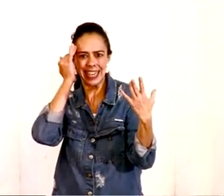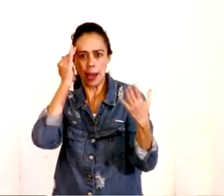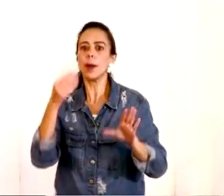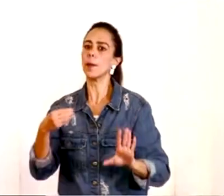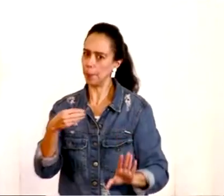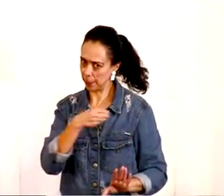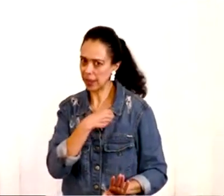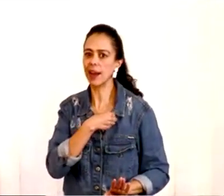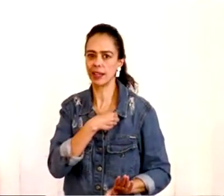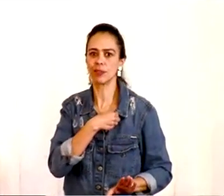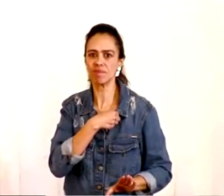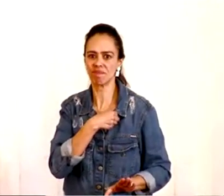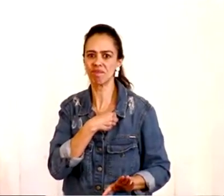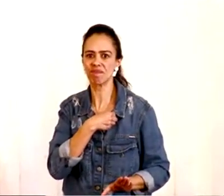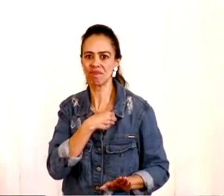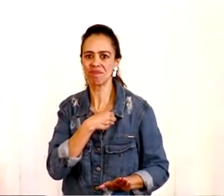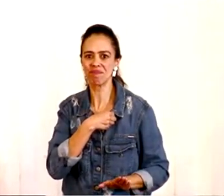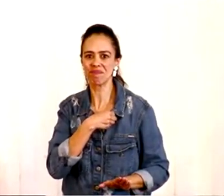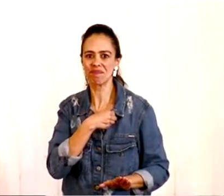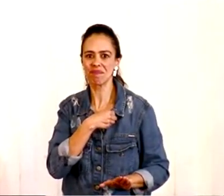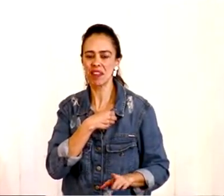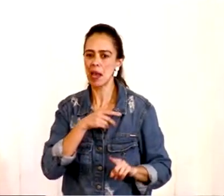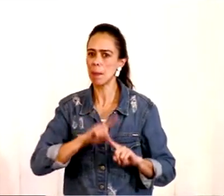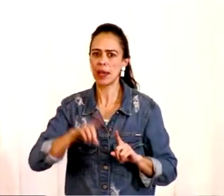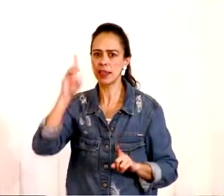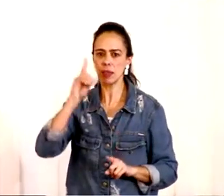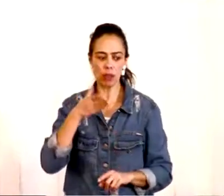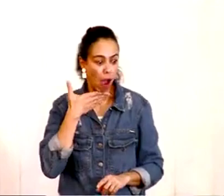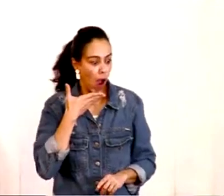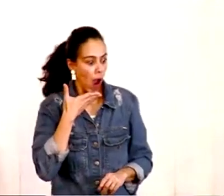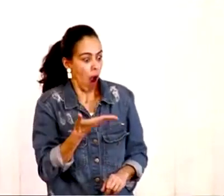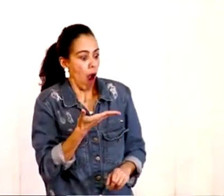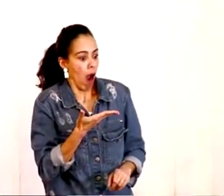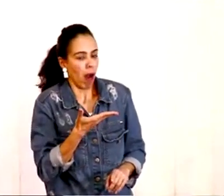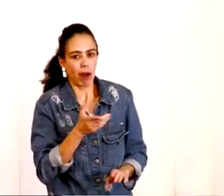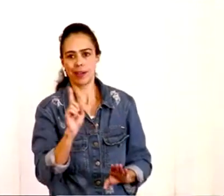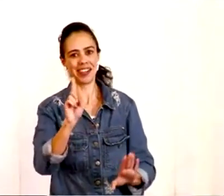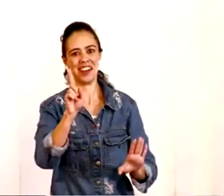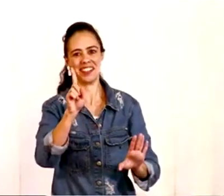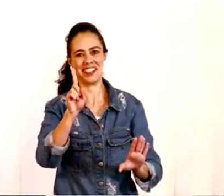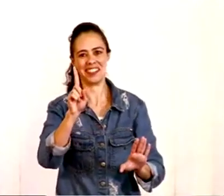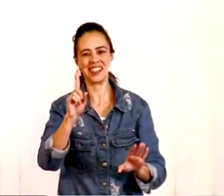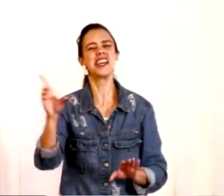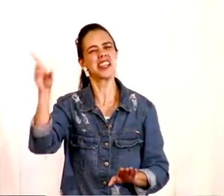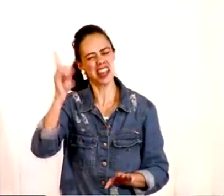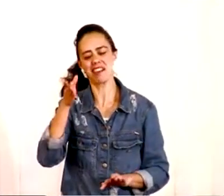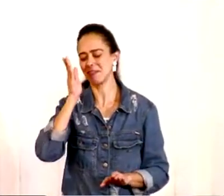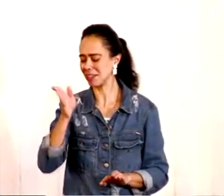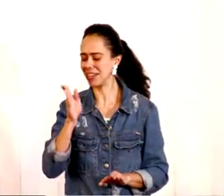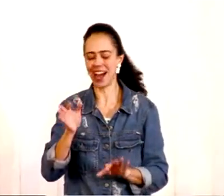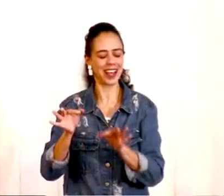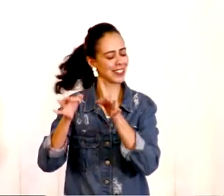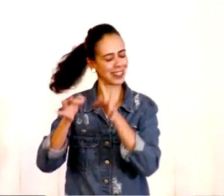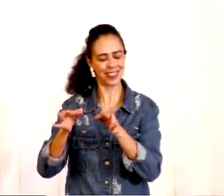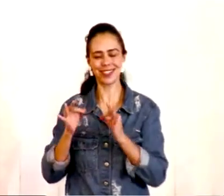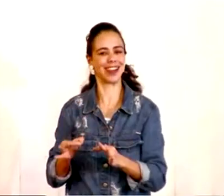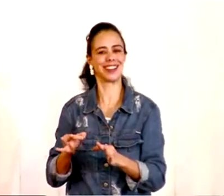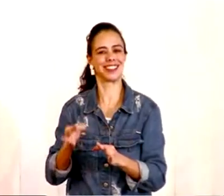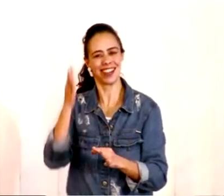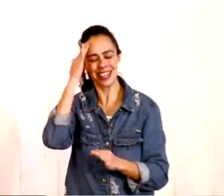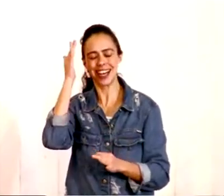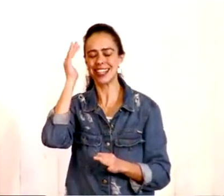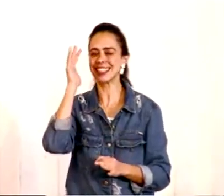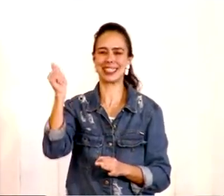mundo, mas nada disso surpreendeu um Deus que já tinha no traço da história o momento da plenitude